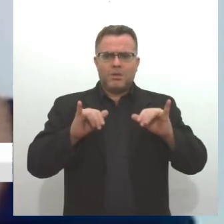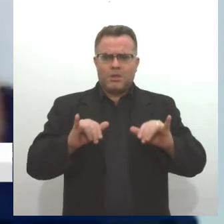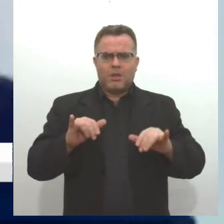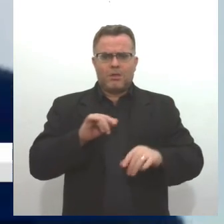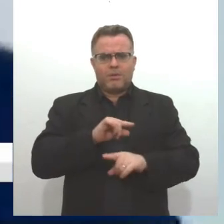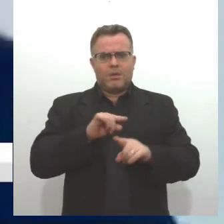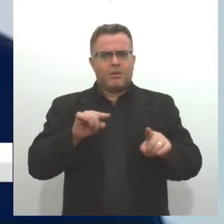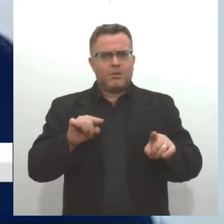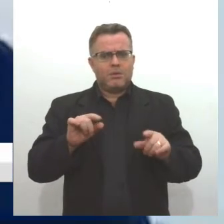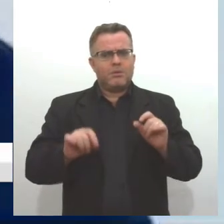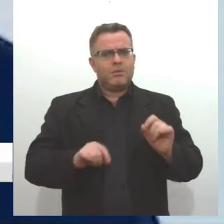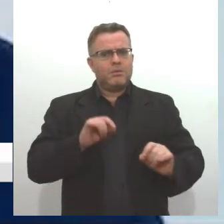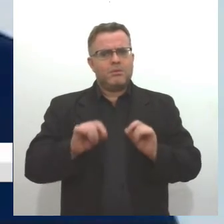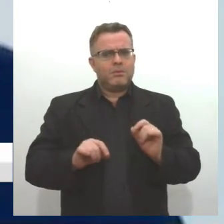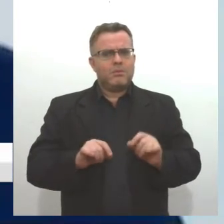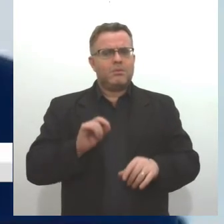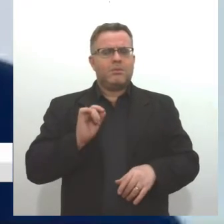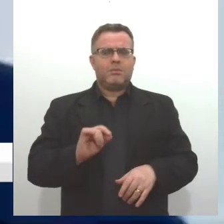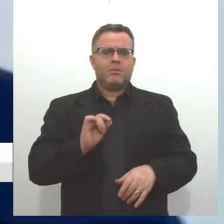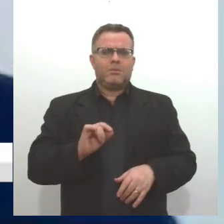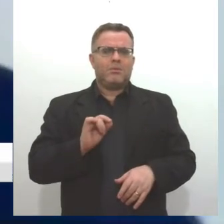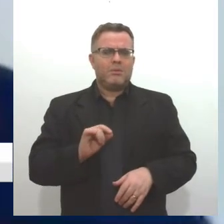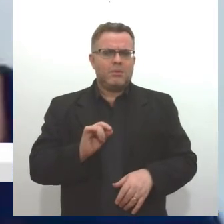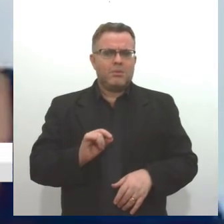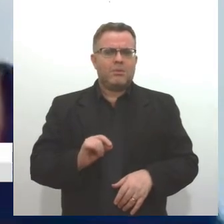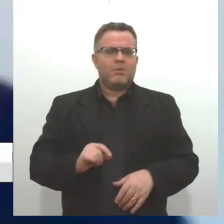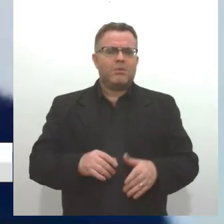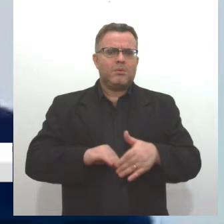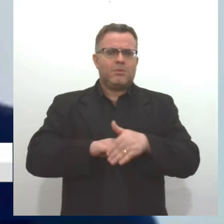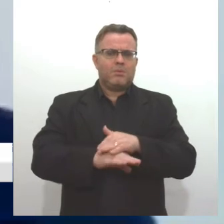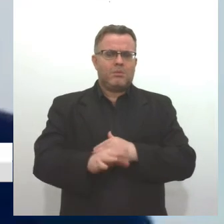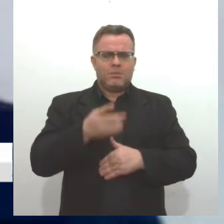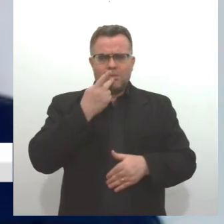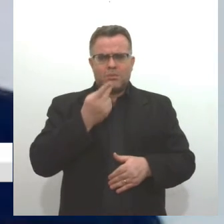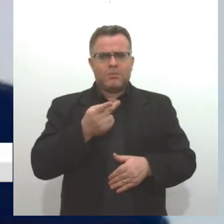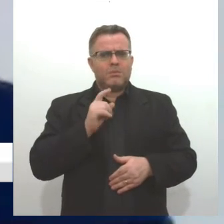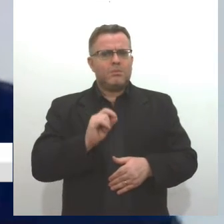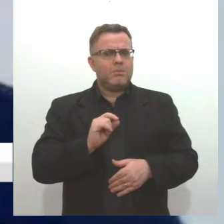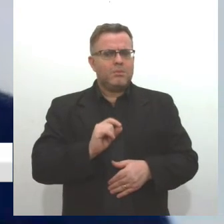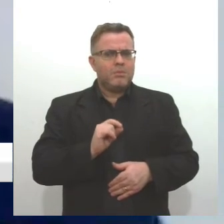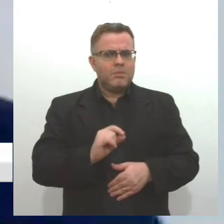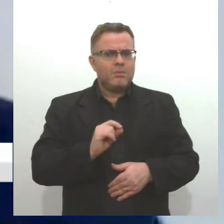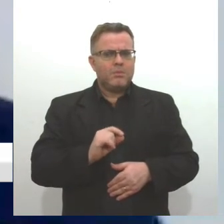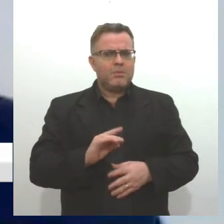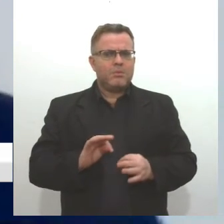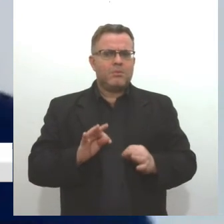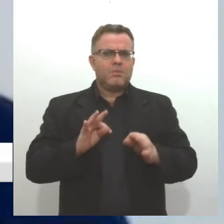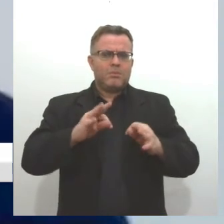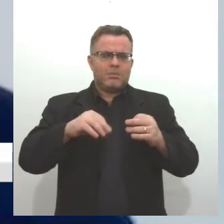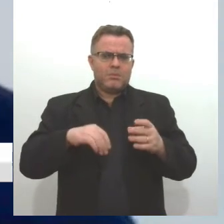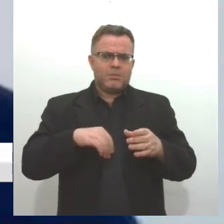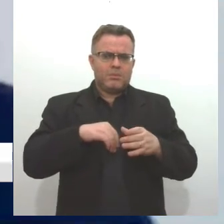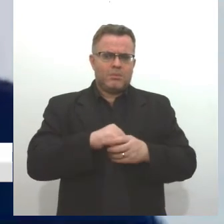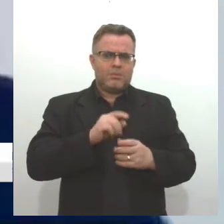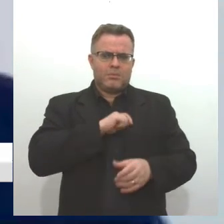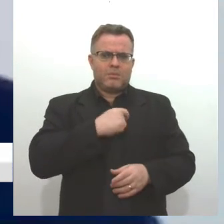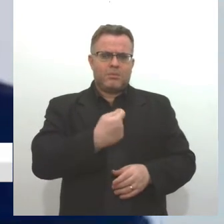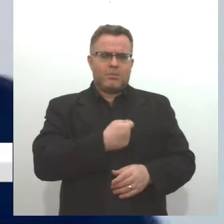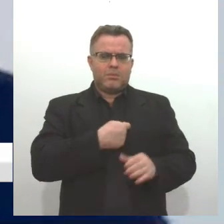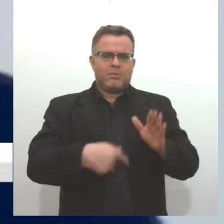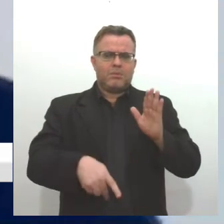não é mais a Delegacia de Grupos Vulneráveis, como a gente está acostumado a falar, mas dentro da DAGV a gente tem uma delegacia